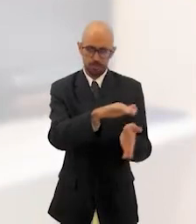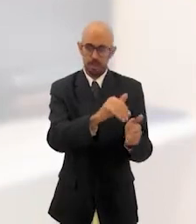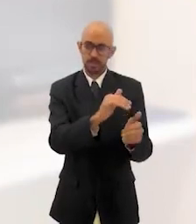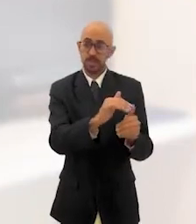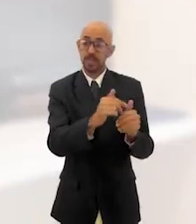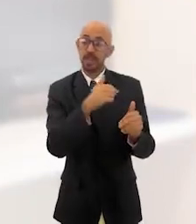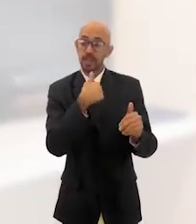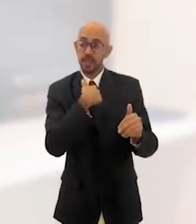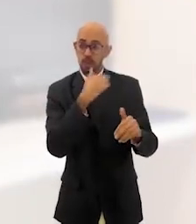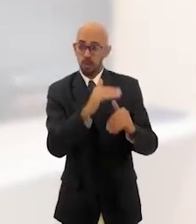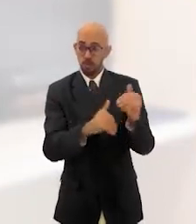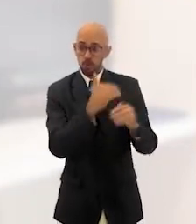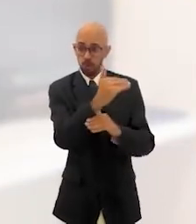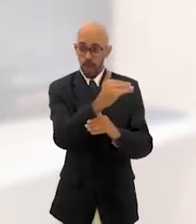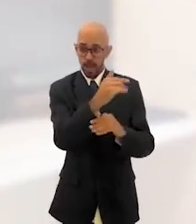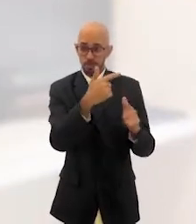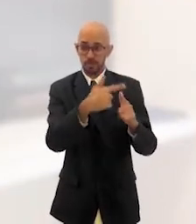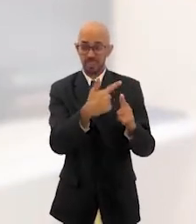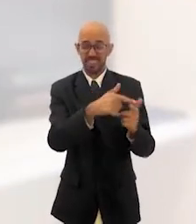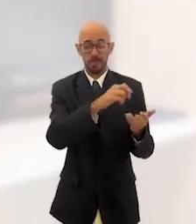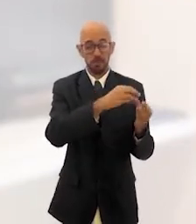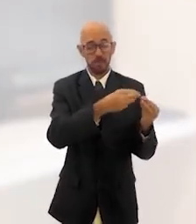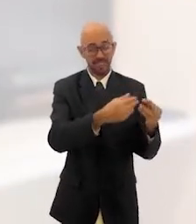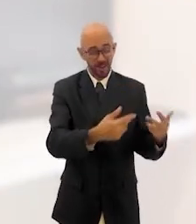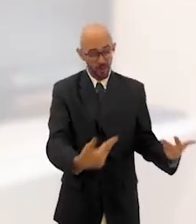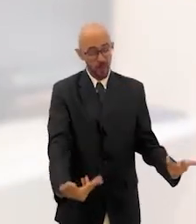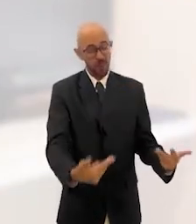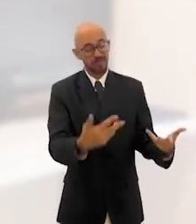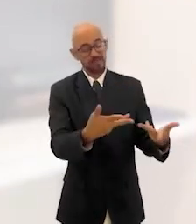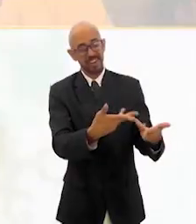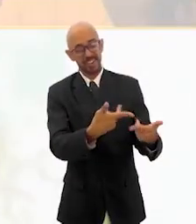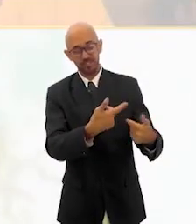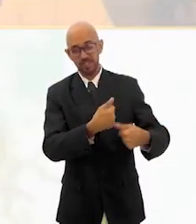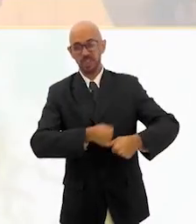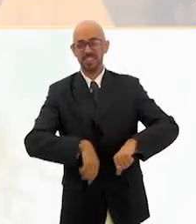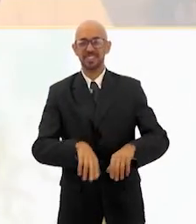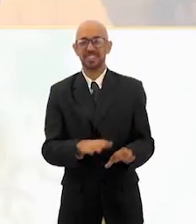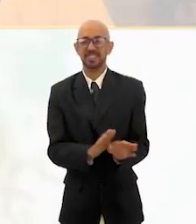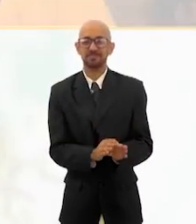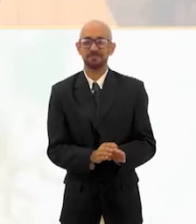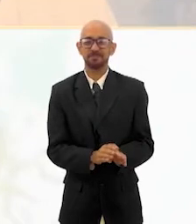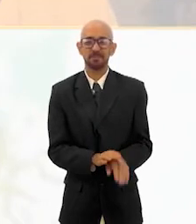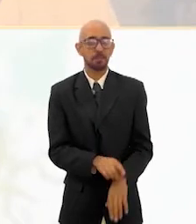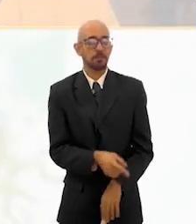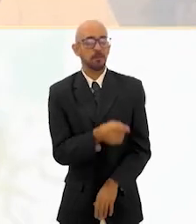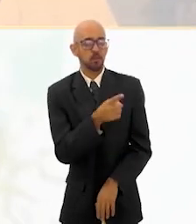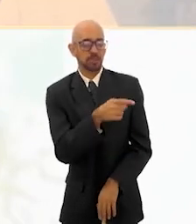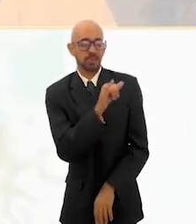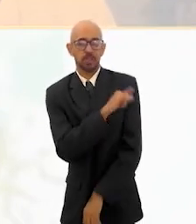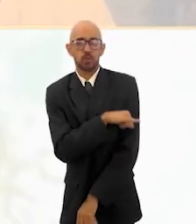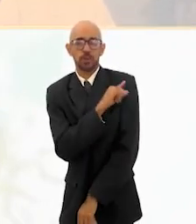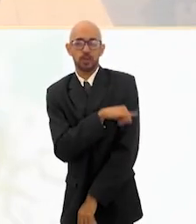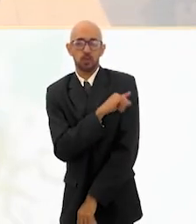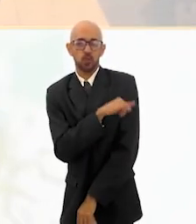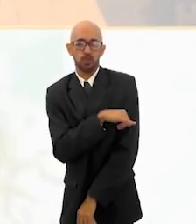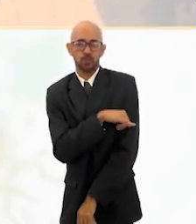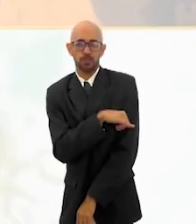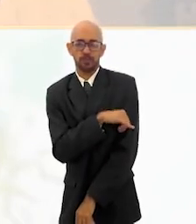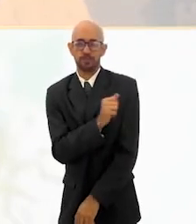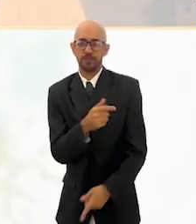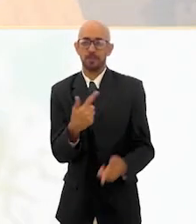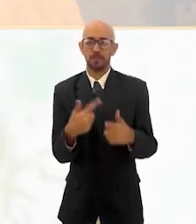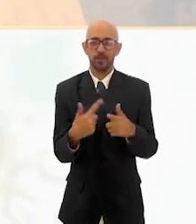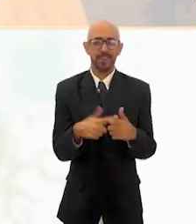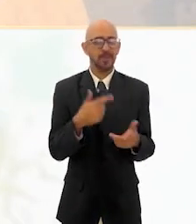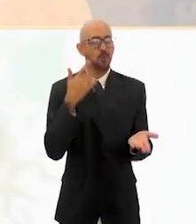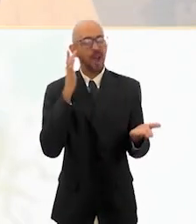vou pular, já que você falou um monte de coisas maravilhosas a respeito disso, para você no Rio de Janeiro. Porque eu acho que você é